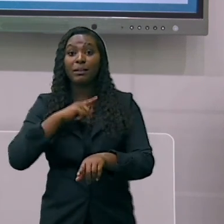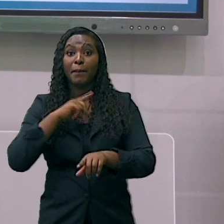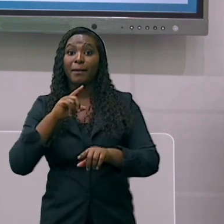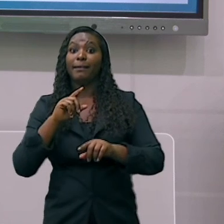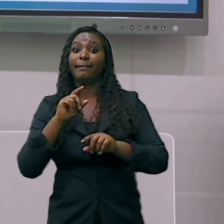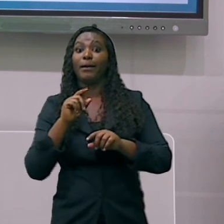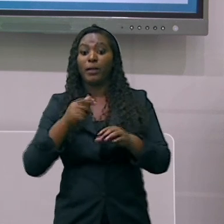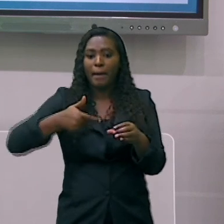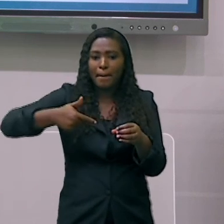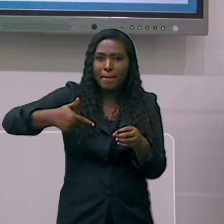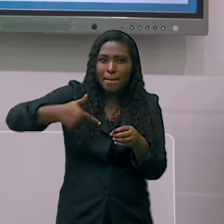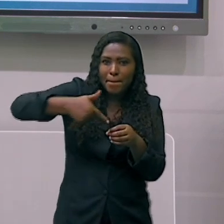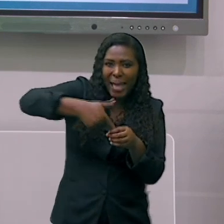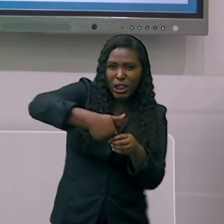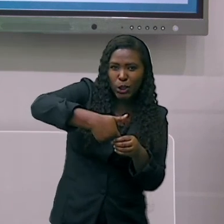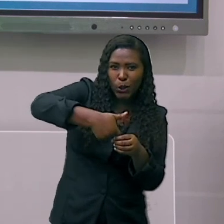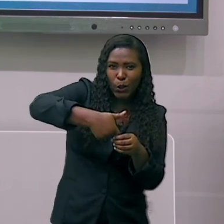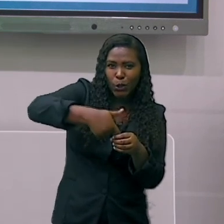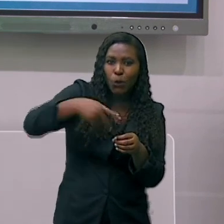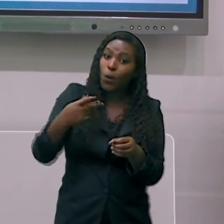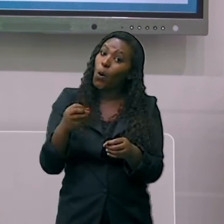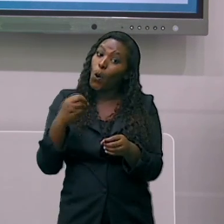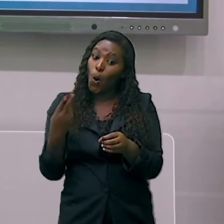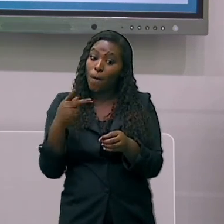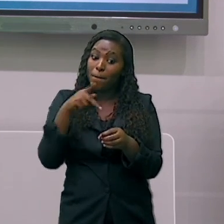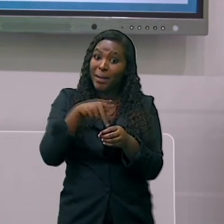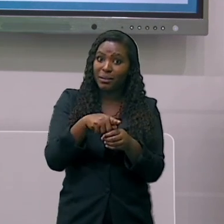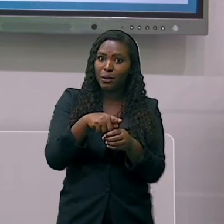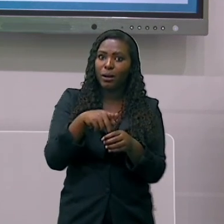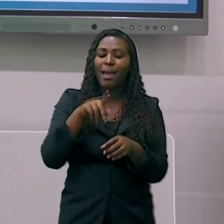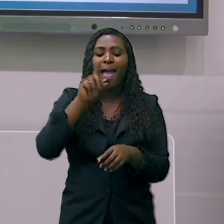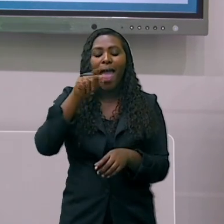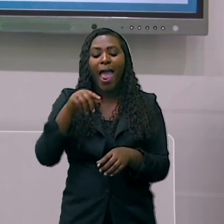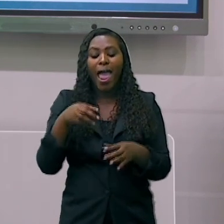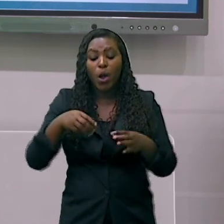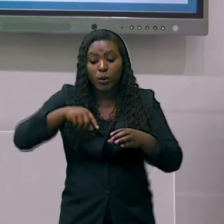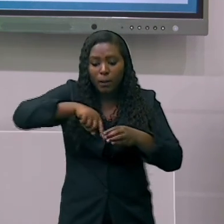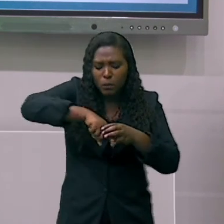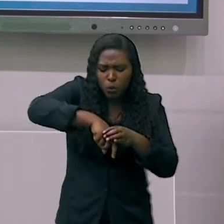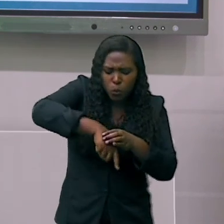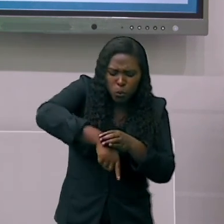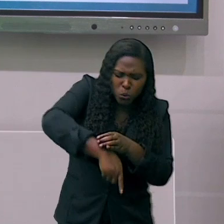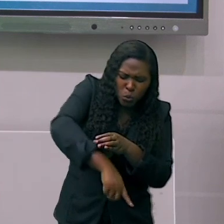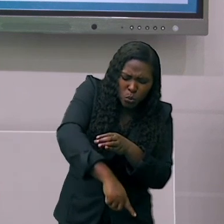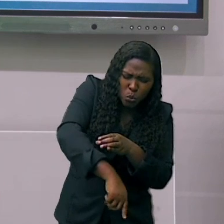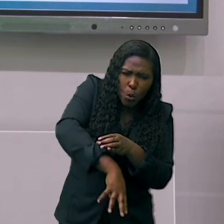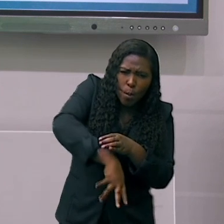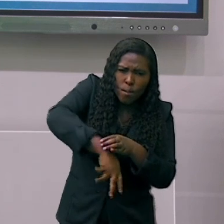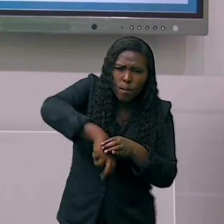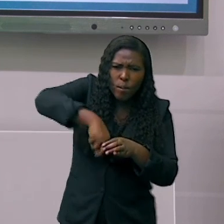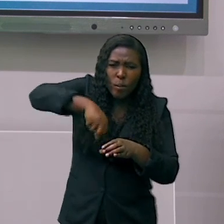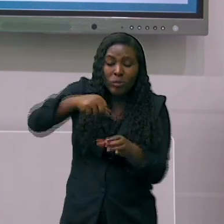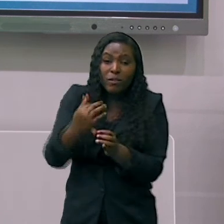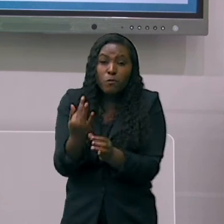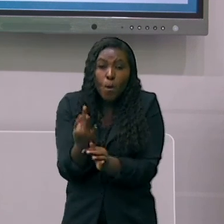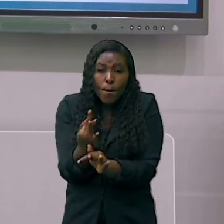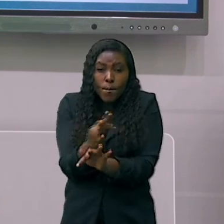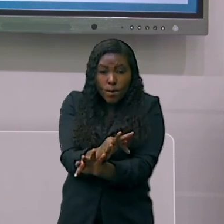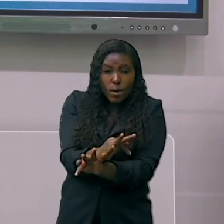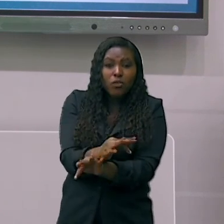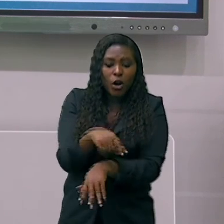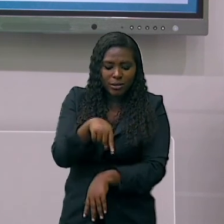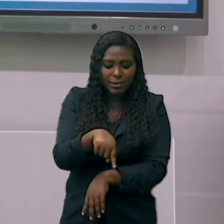de petróleo, que é um combustível fóssil de grande importância como fonte energética e na